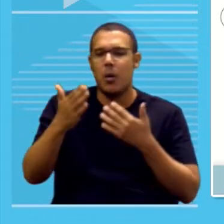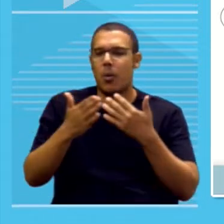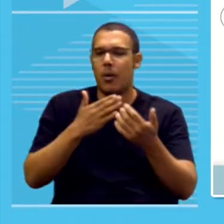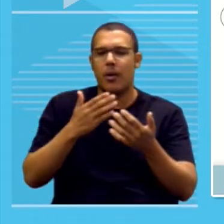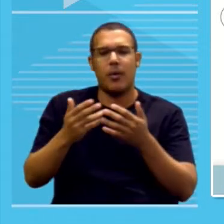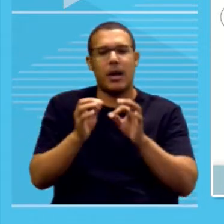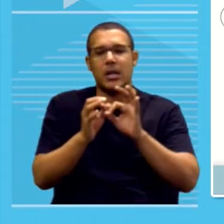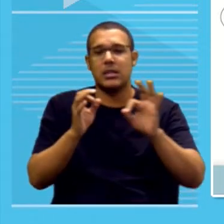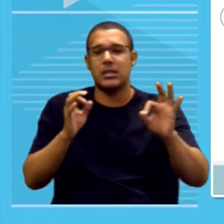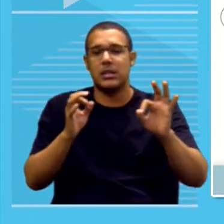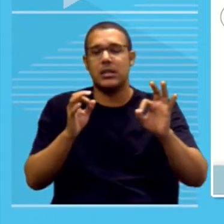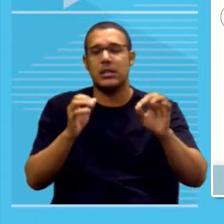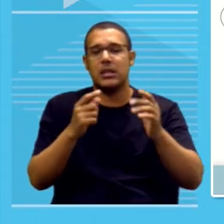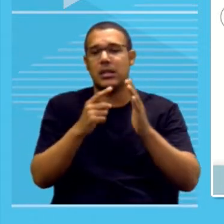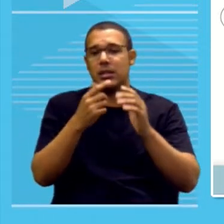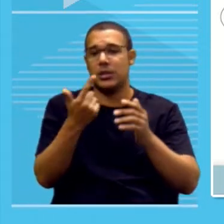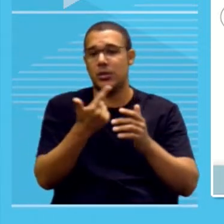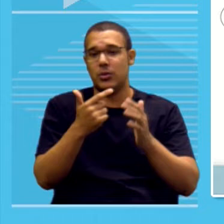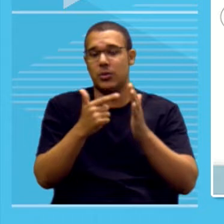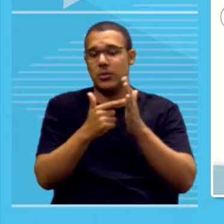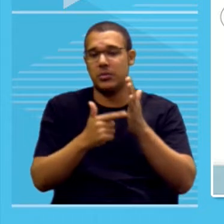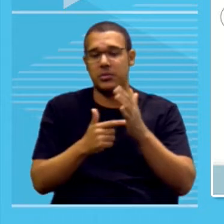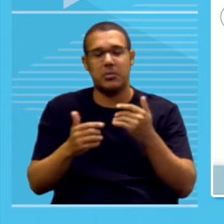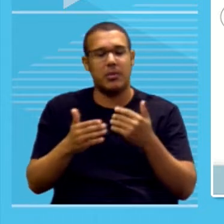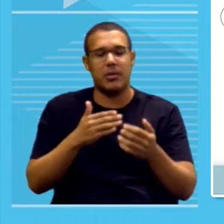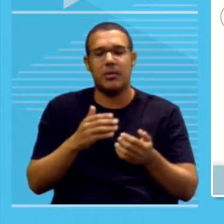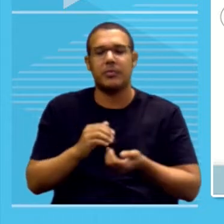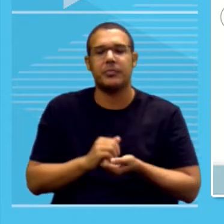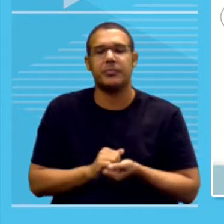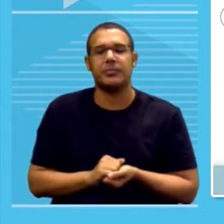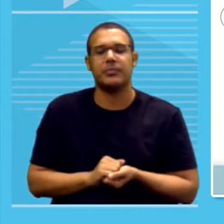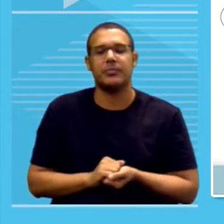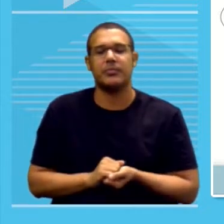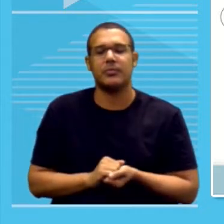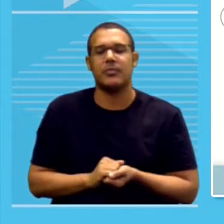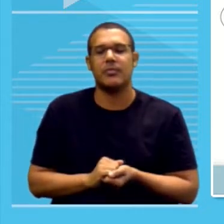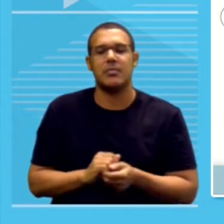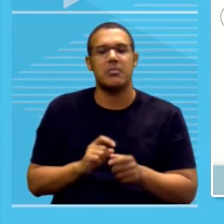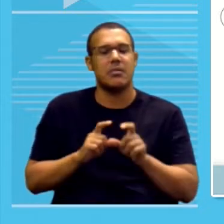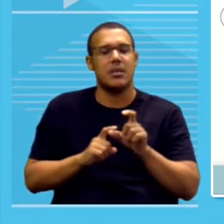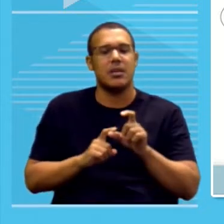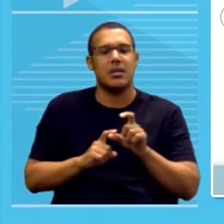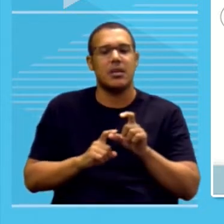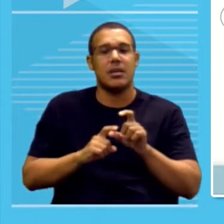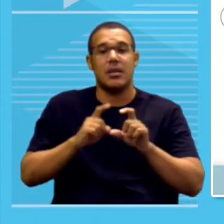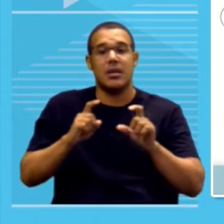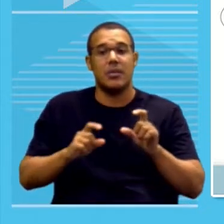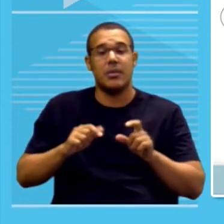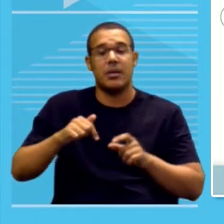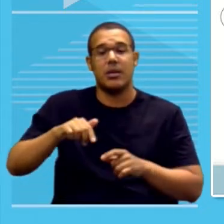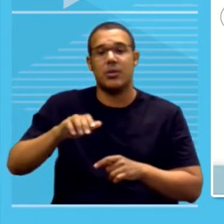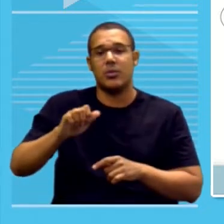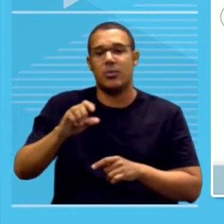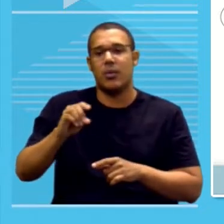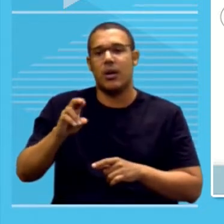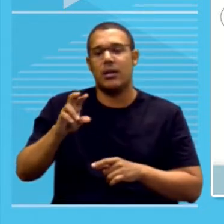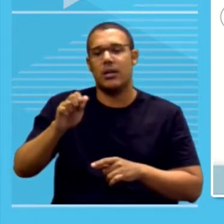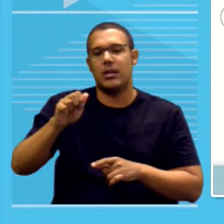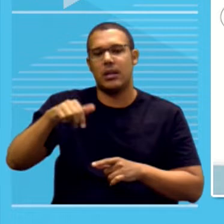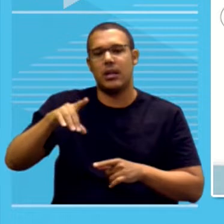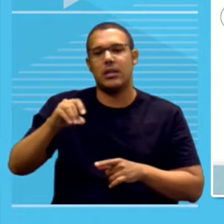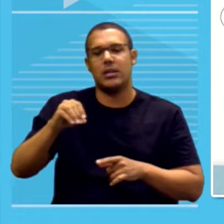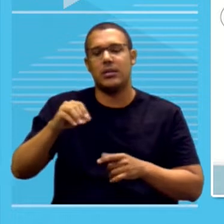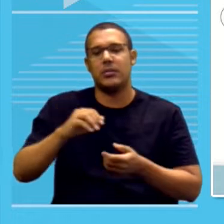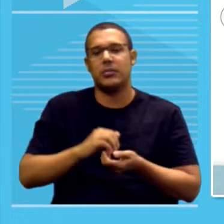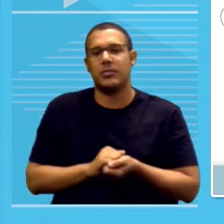entre dois pontos quaisquer que sejam eles independente do quadrante em que ele se localizam basta que você